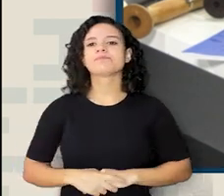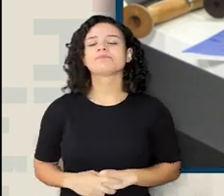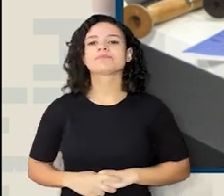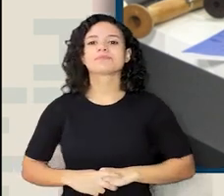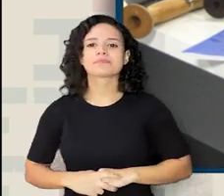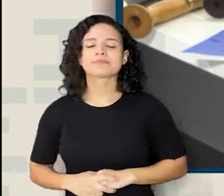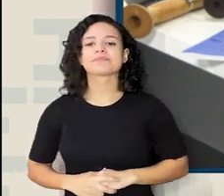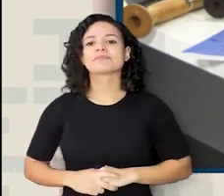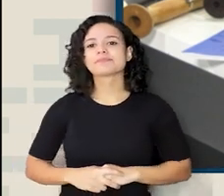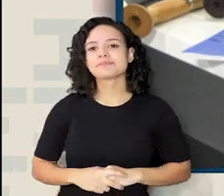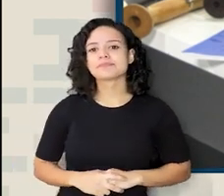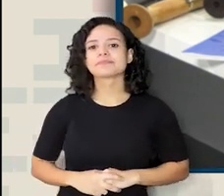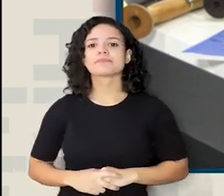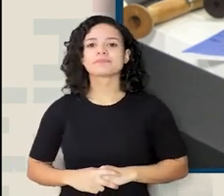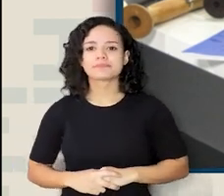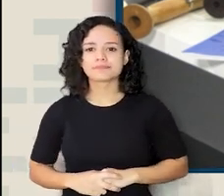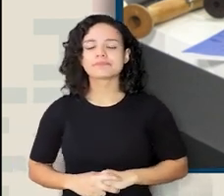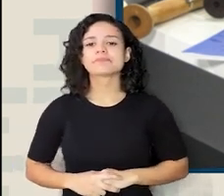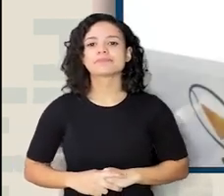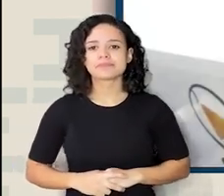sopranino?